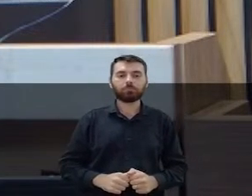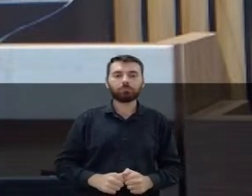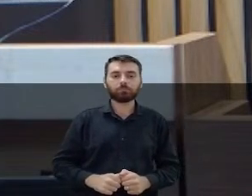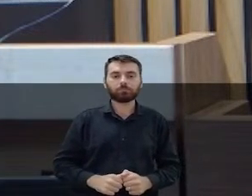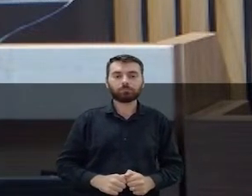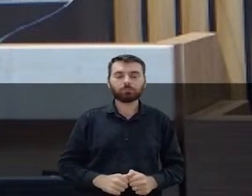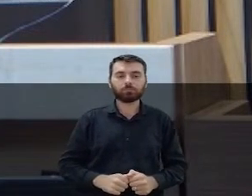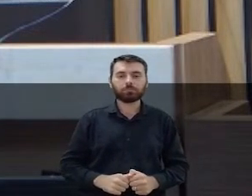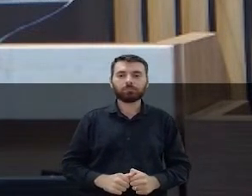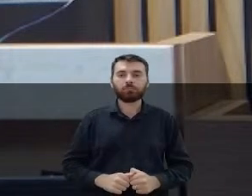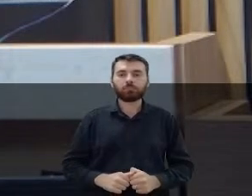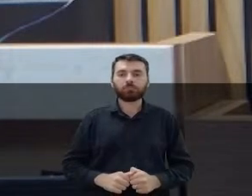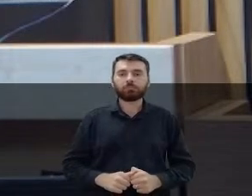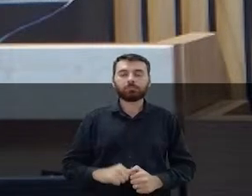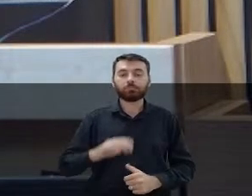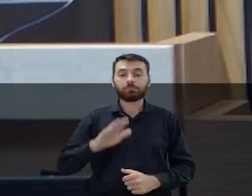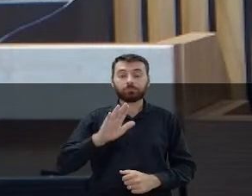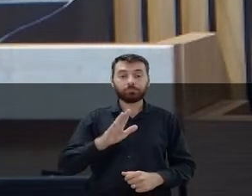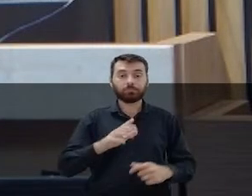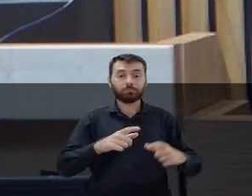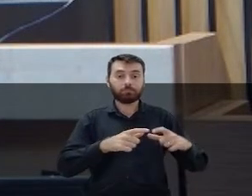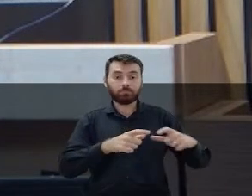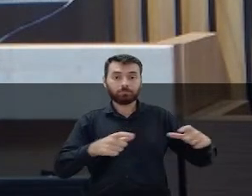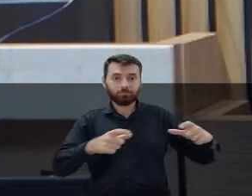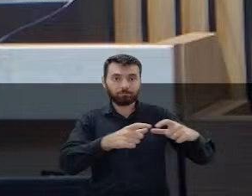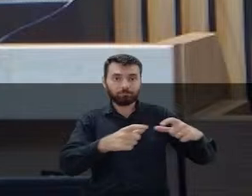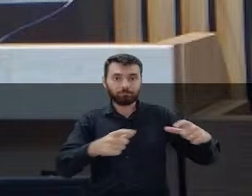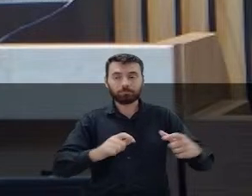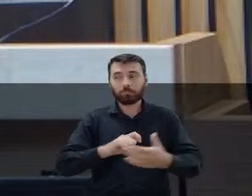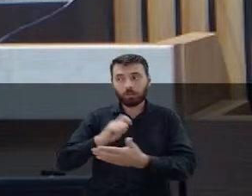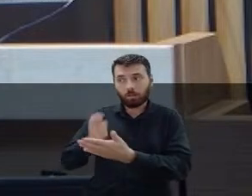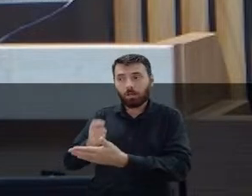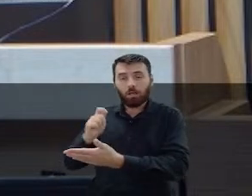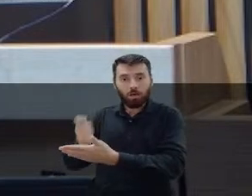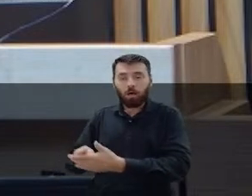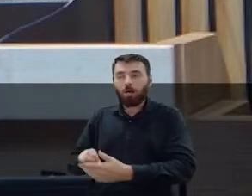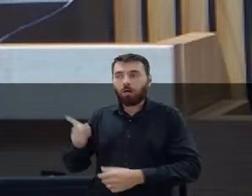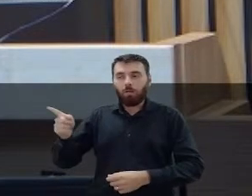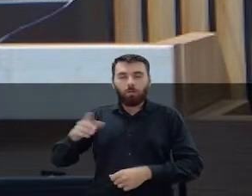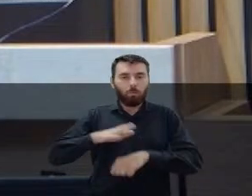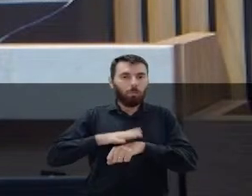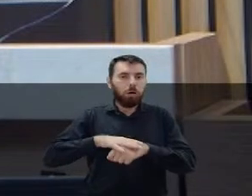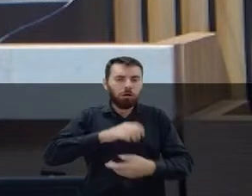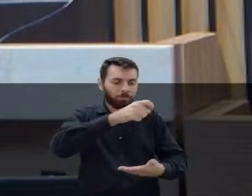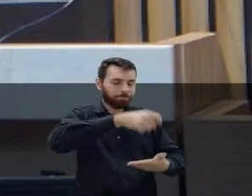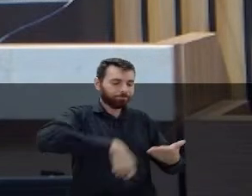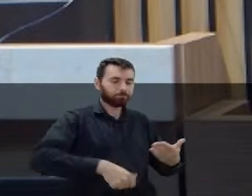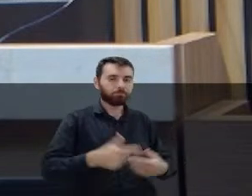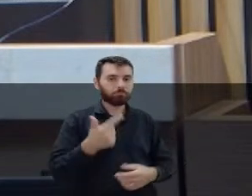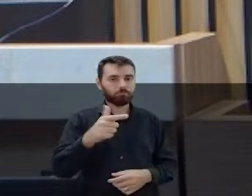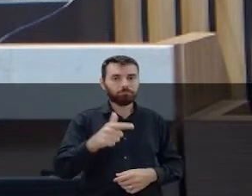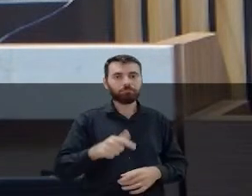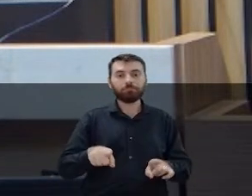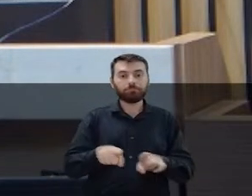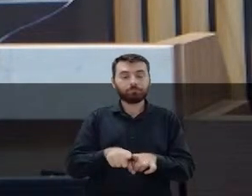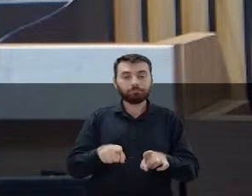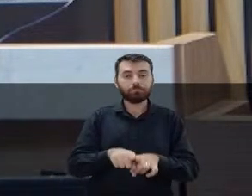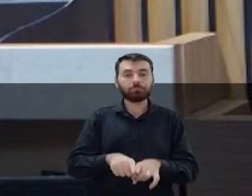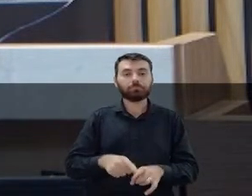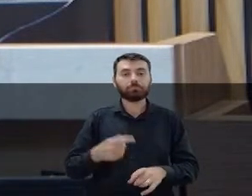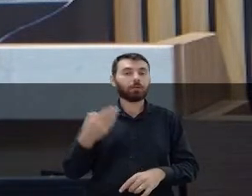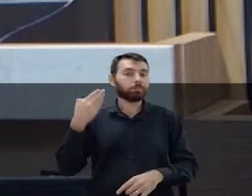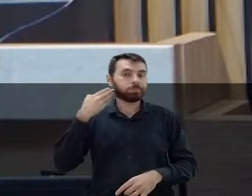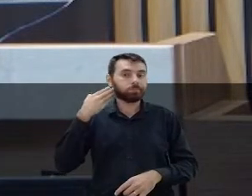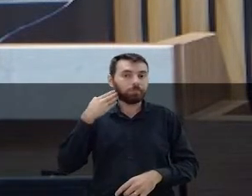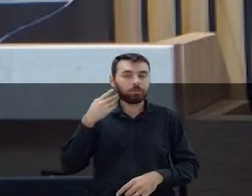a assinatura desta. E ainda, a transferência bancária citada pela ré, no valor de R$3.000,